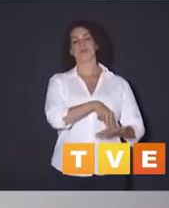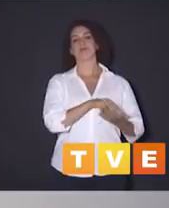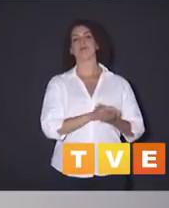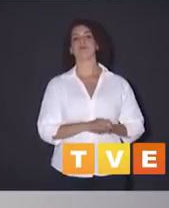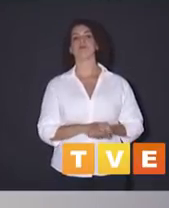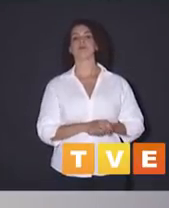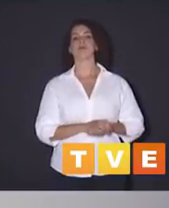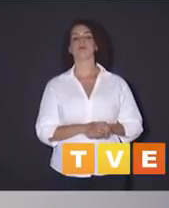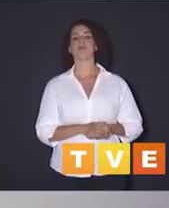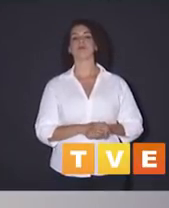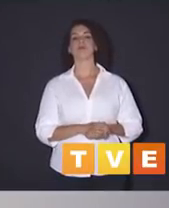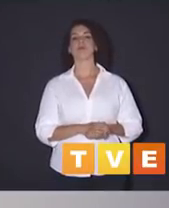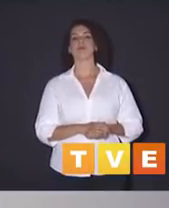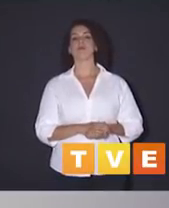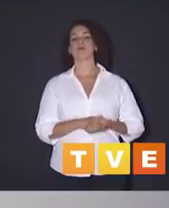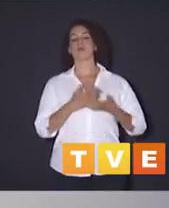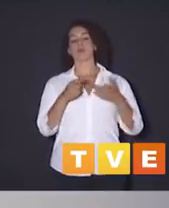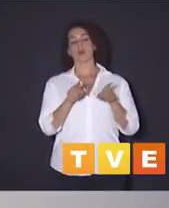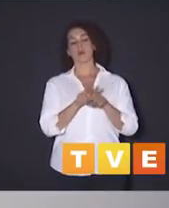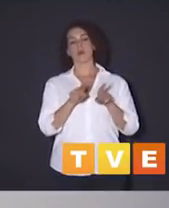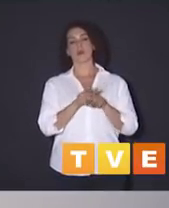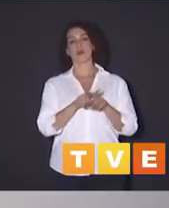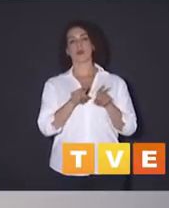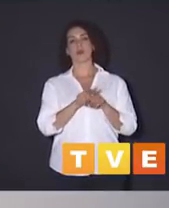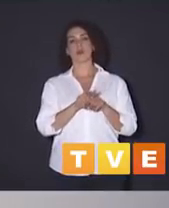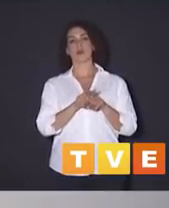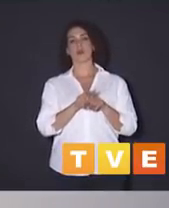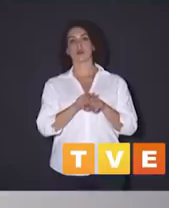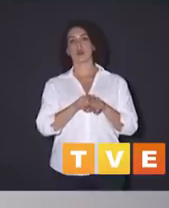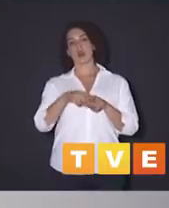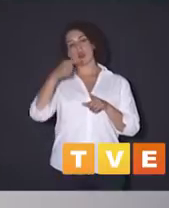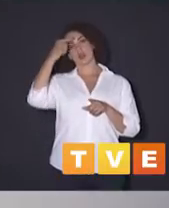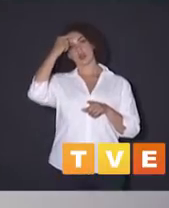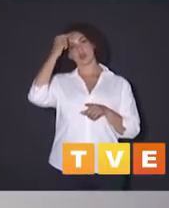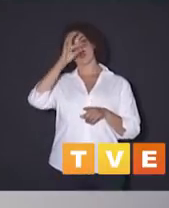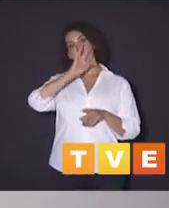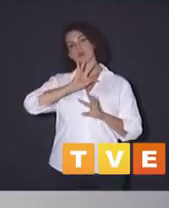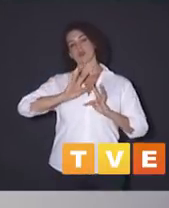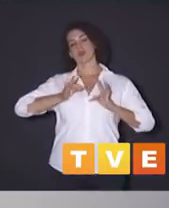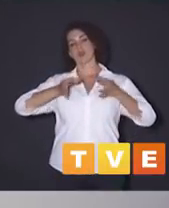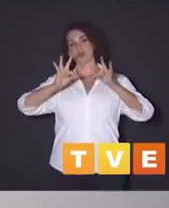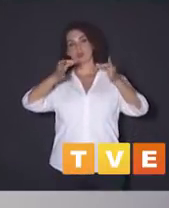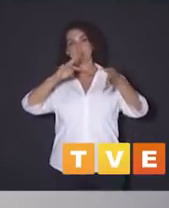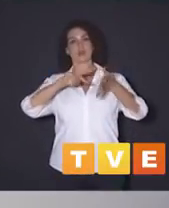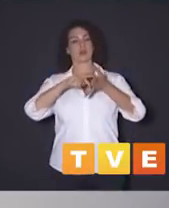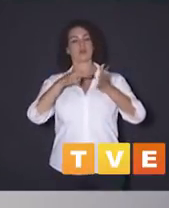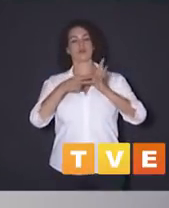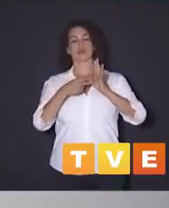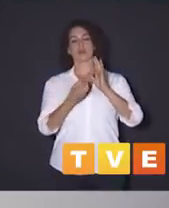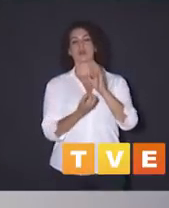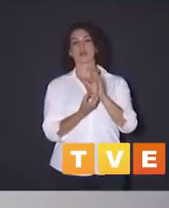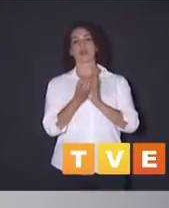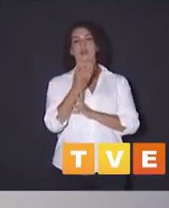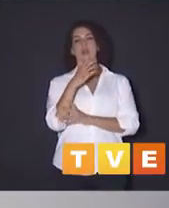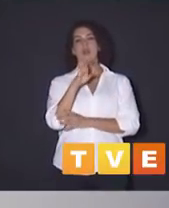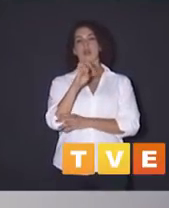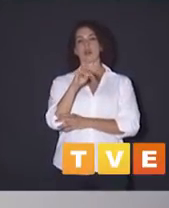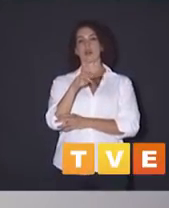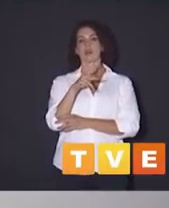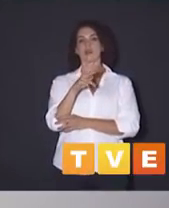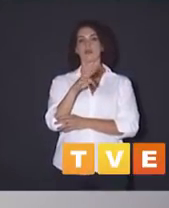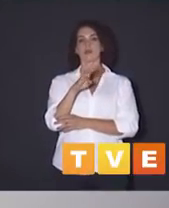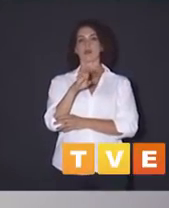a graduação tecnológica que hoje implica em criar um empreendimento como trabalho de conclusão de